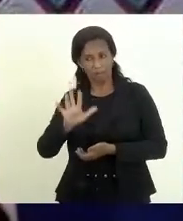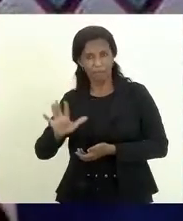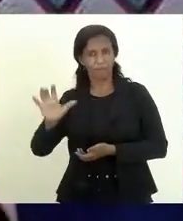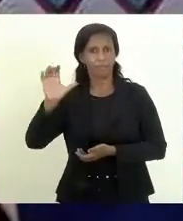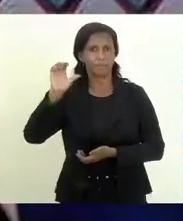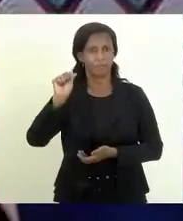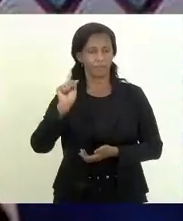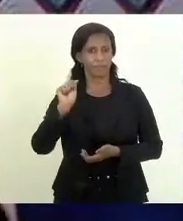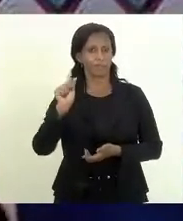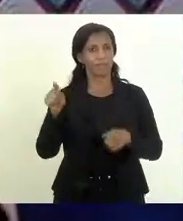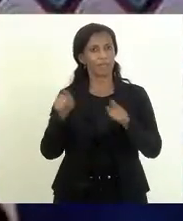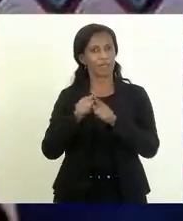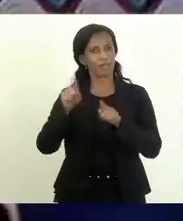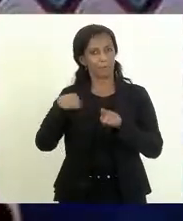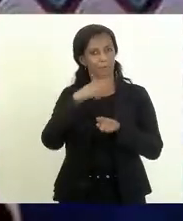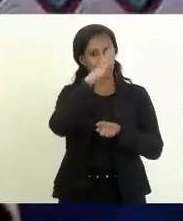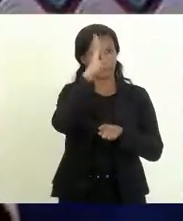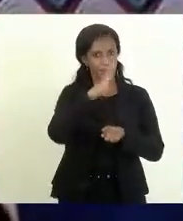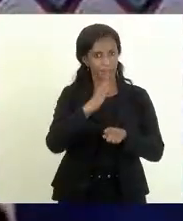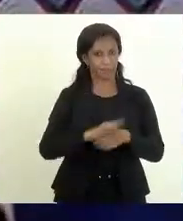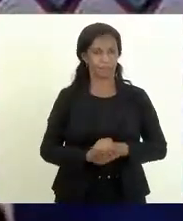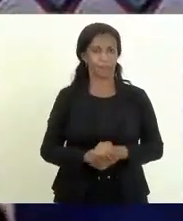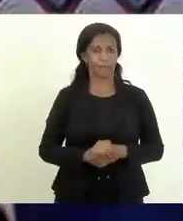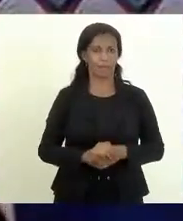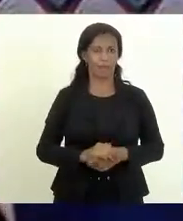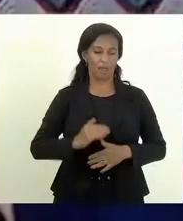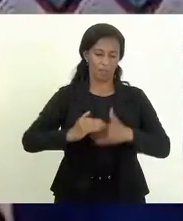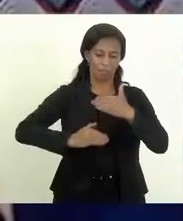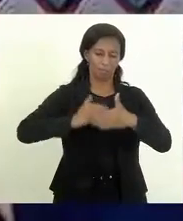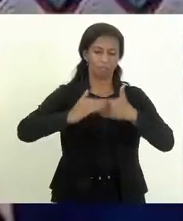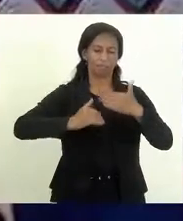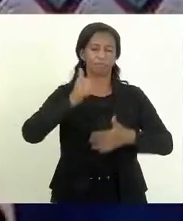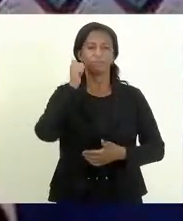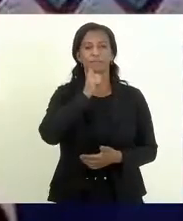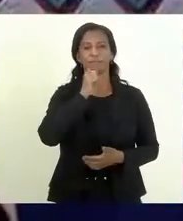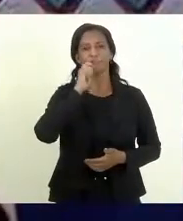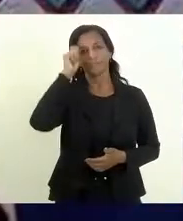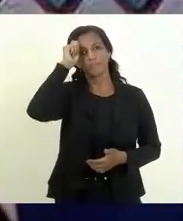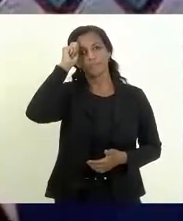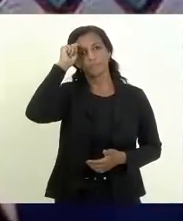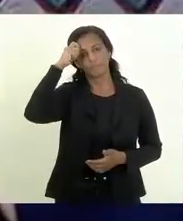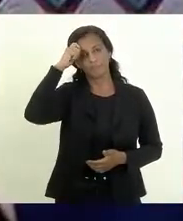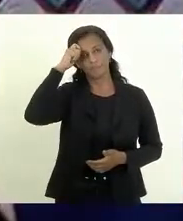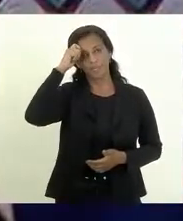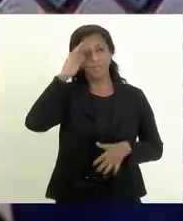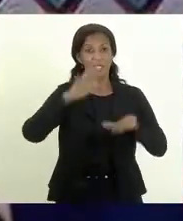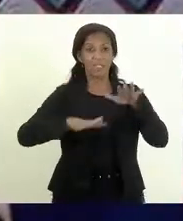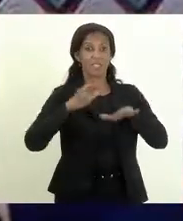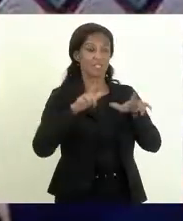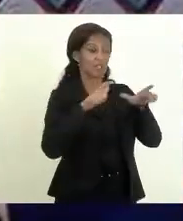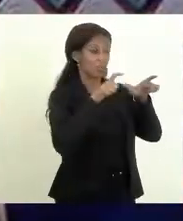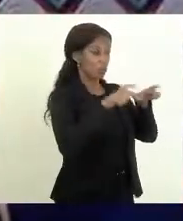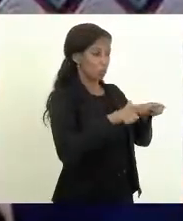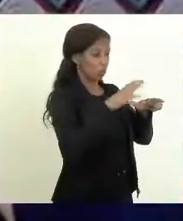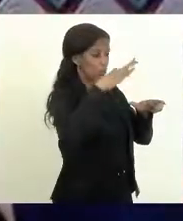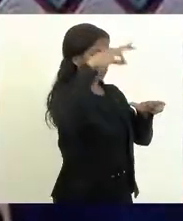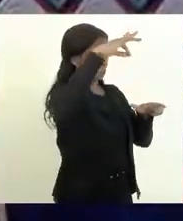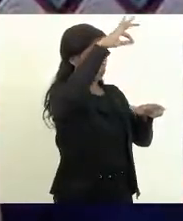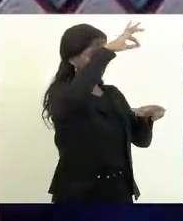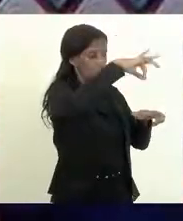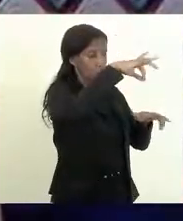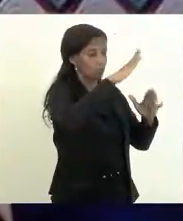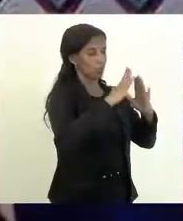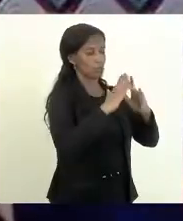e afro-brasileiro, a revolução das mulheres negras, sejam nos espaços espirituais